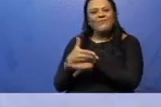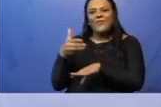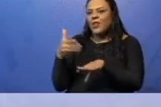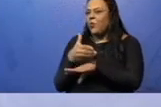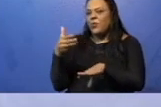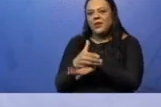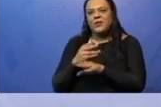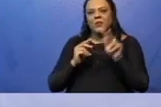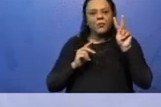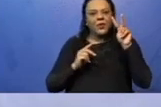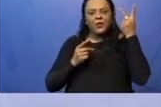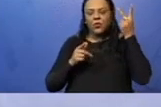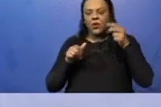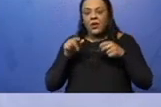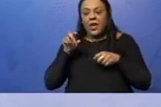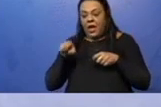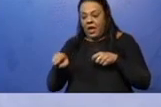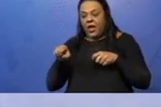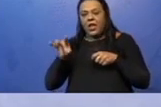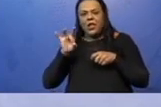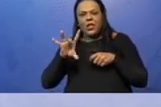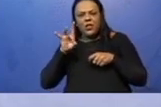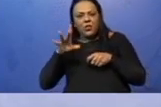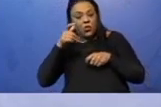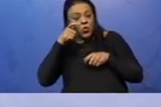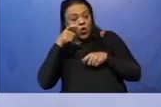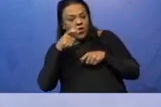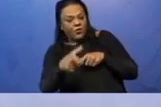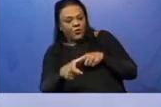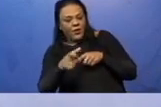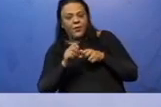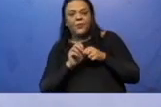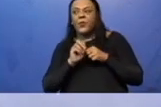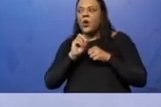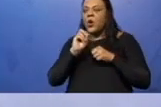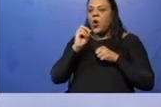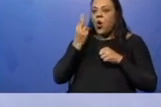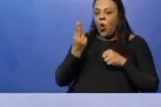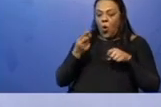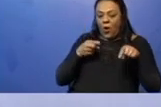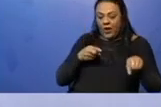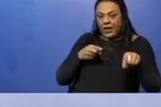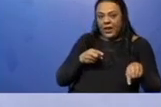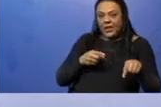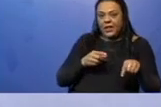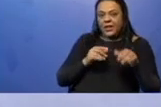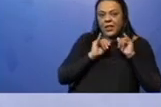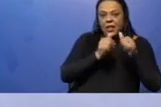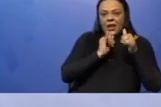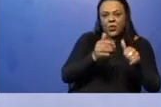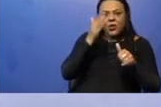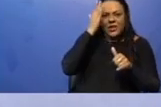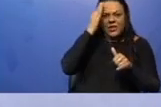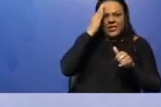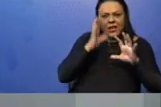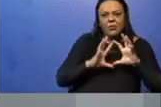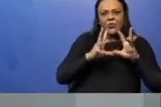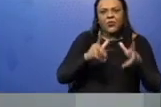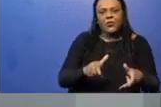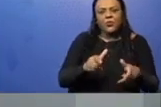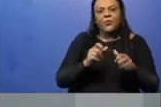observador, onde ele só conta o que ele vê, ou o onisciente, que é aquele narrador que sabe de tudo. Espero que vocês tenham